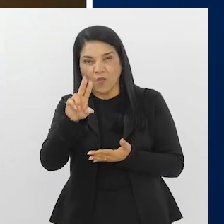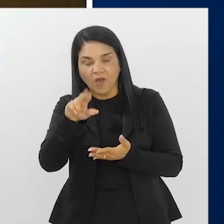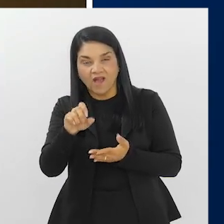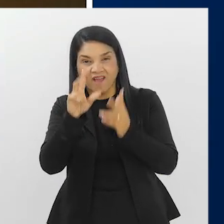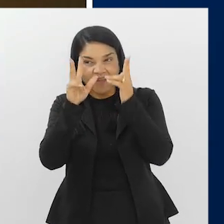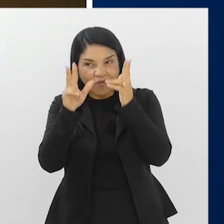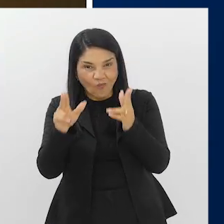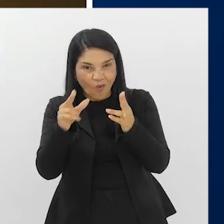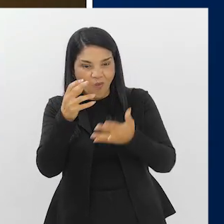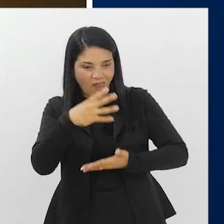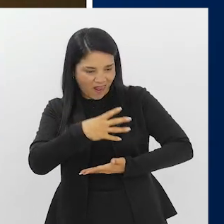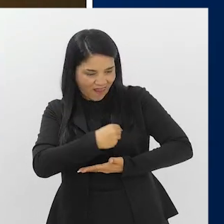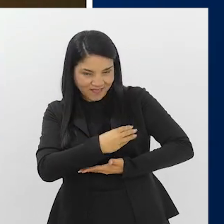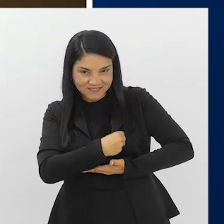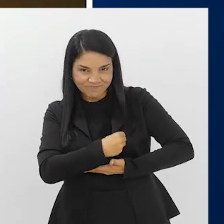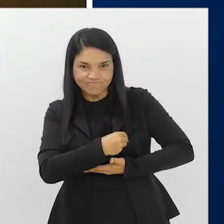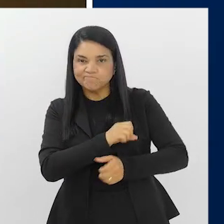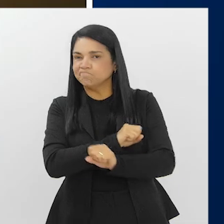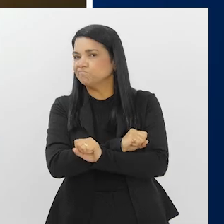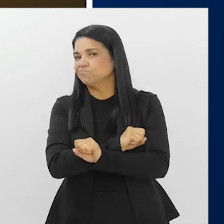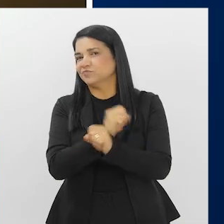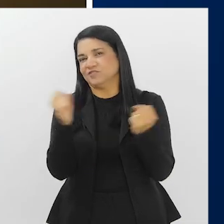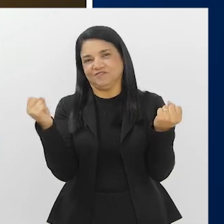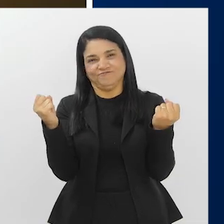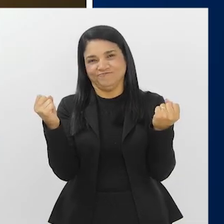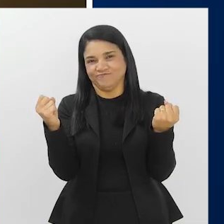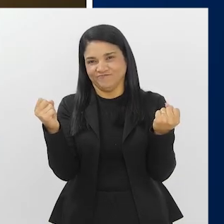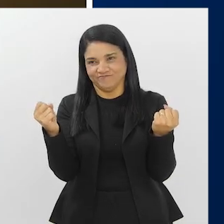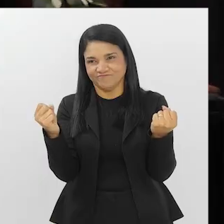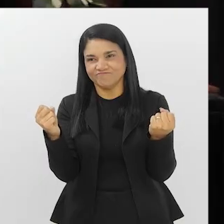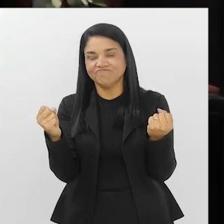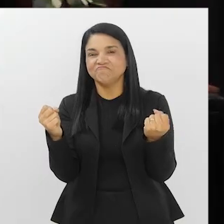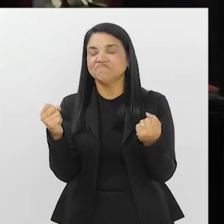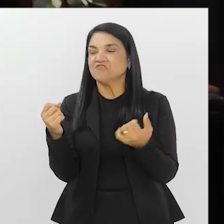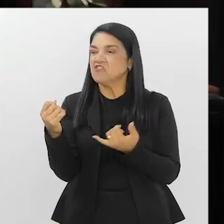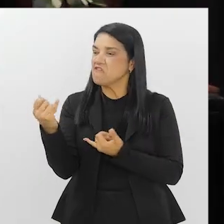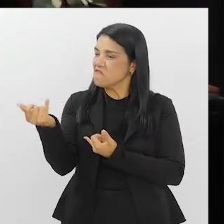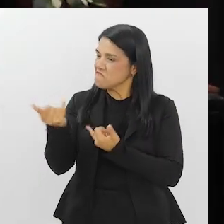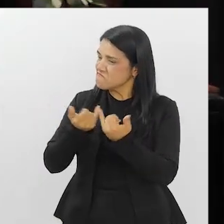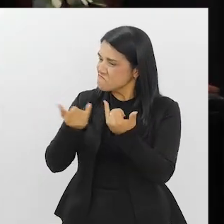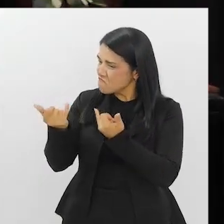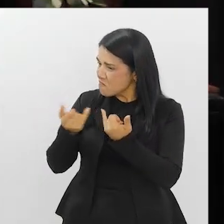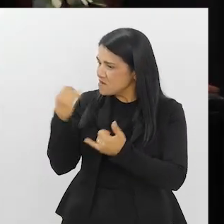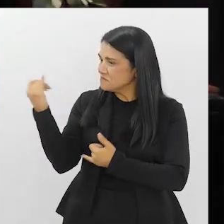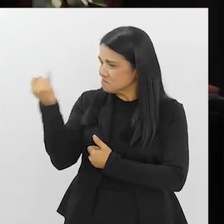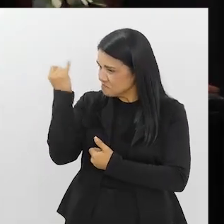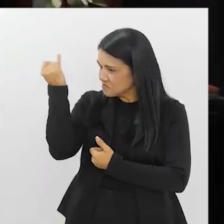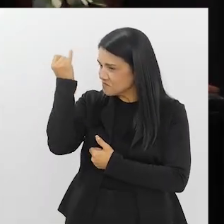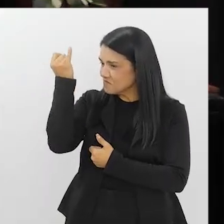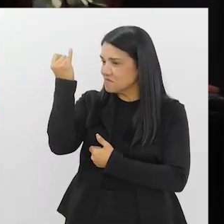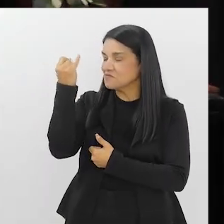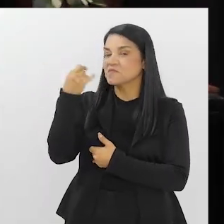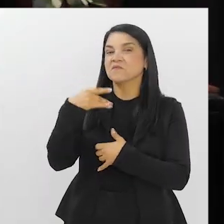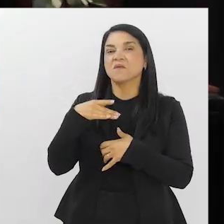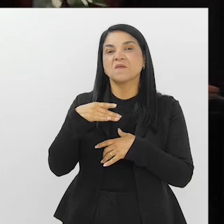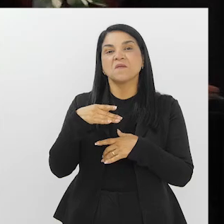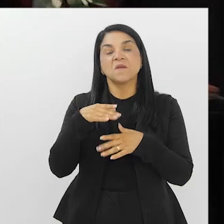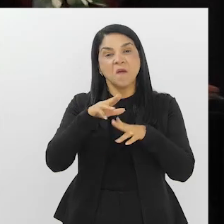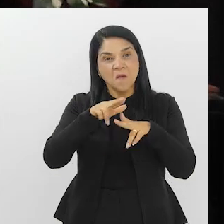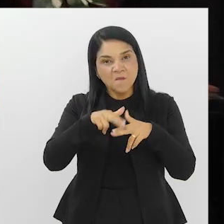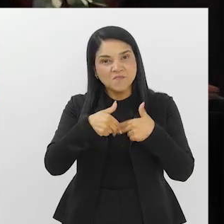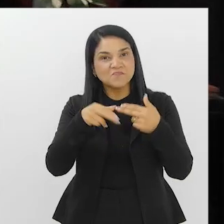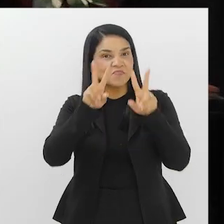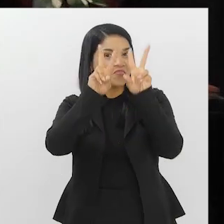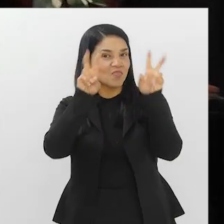materno, é impossível de conseguir isso. Que informação mais preciosa. Por isso que a gente está chamando de